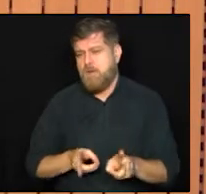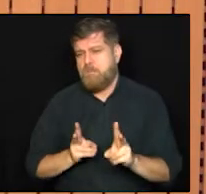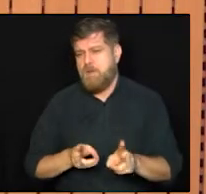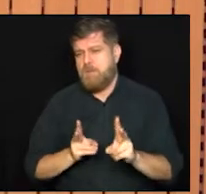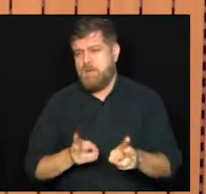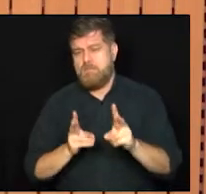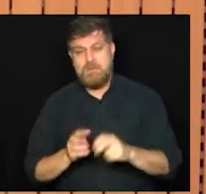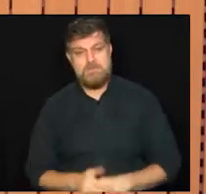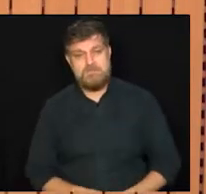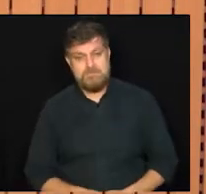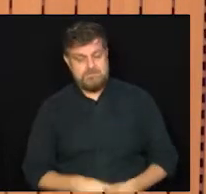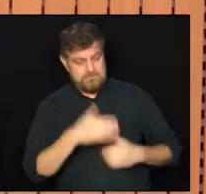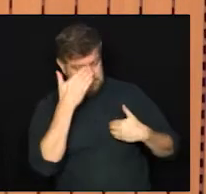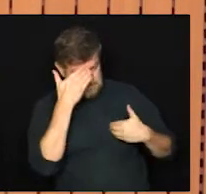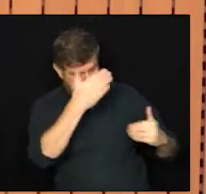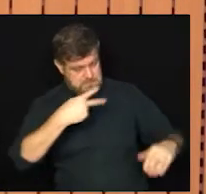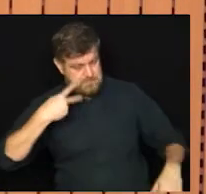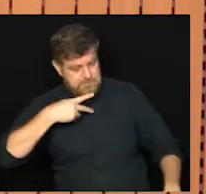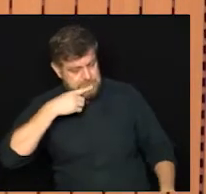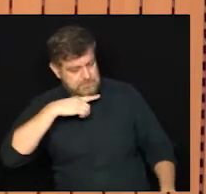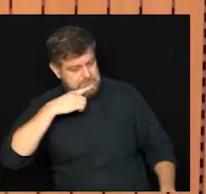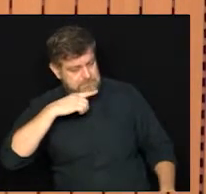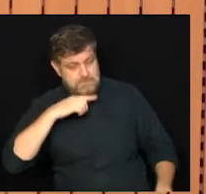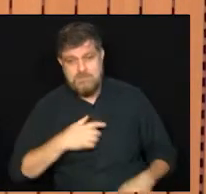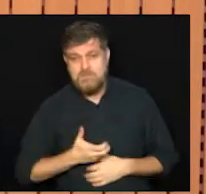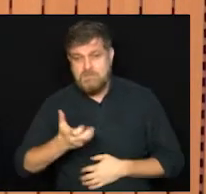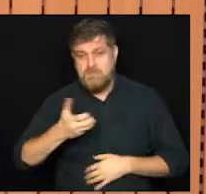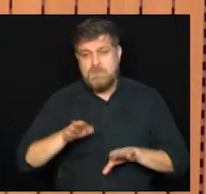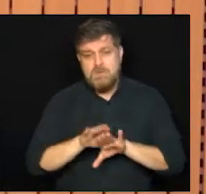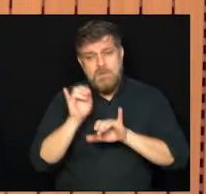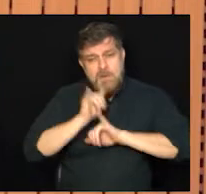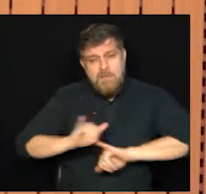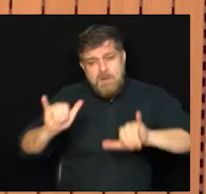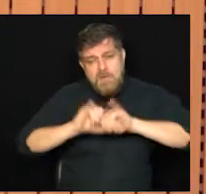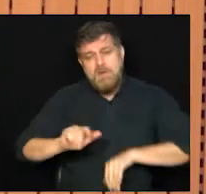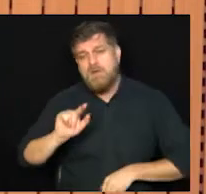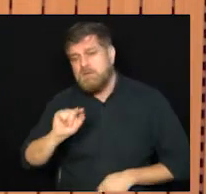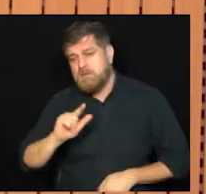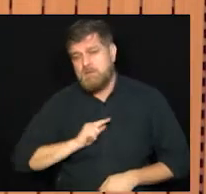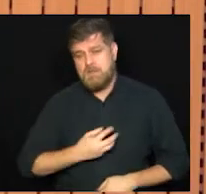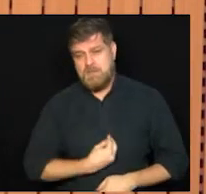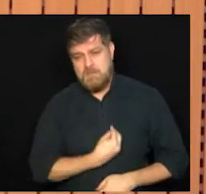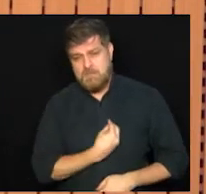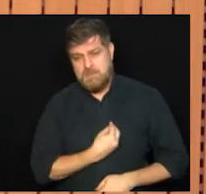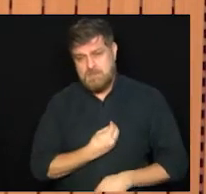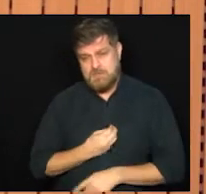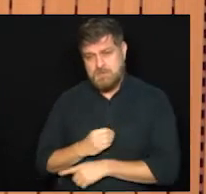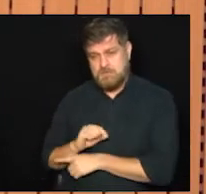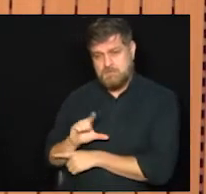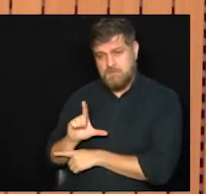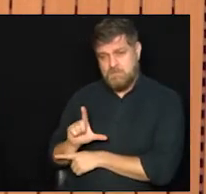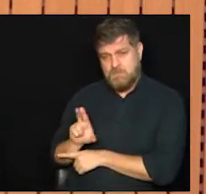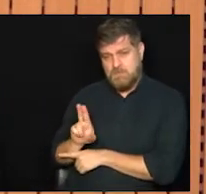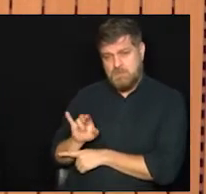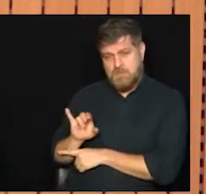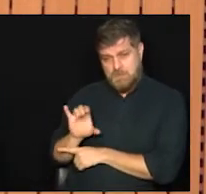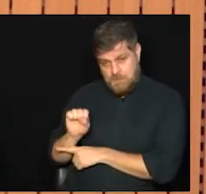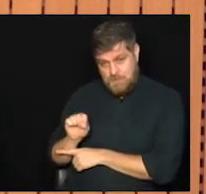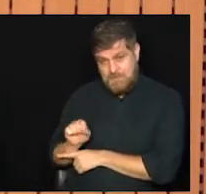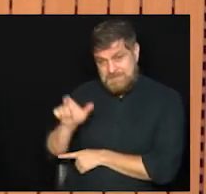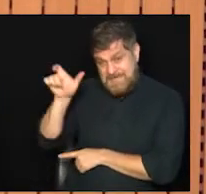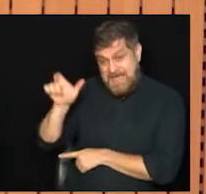Obrigado, Eduardo. Eu quero anunciar também que está conosco Luiz Felipe Campos Almeida, que é